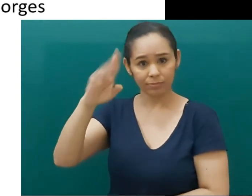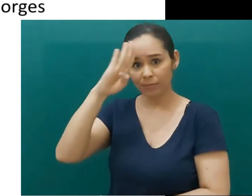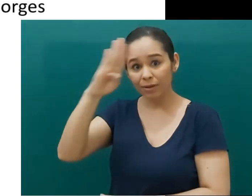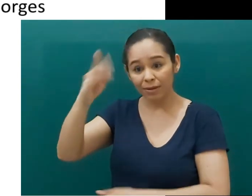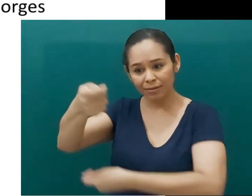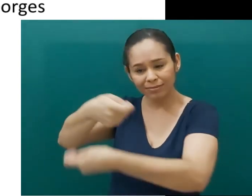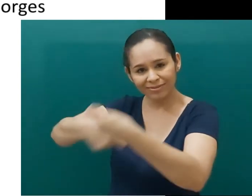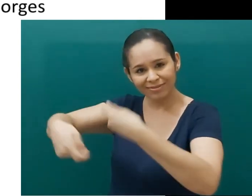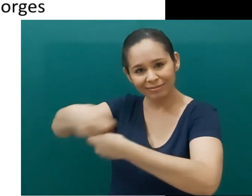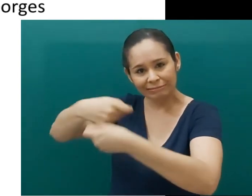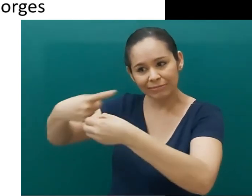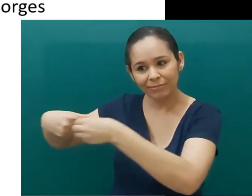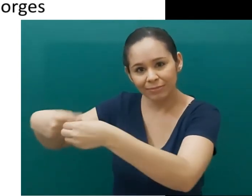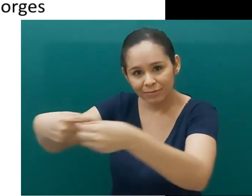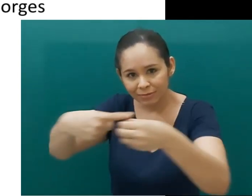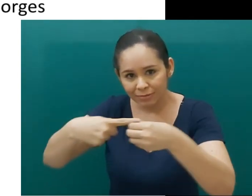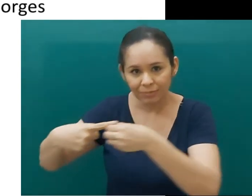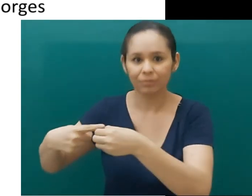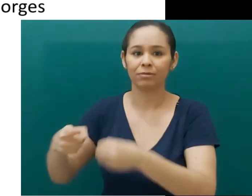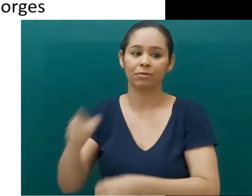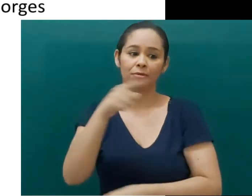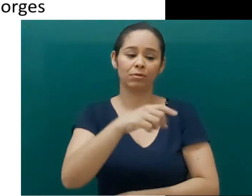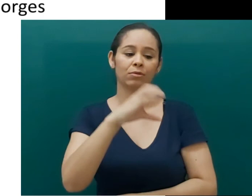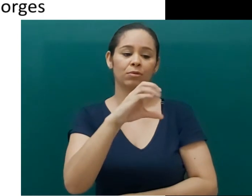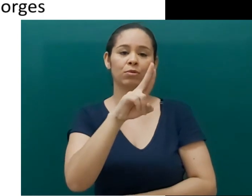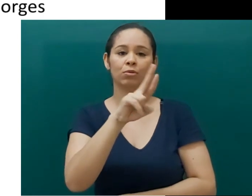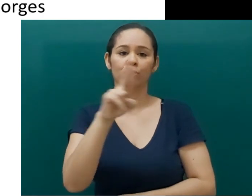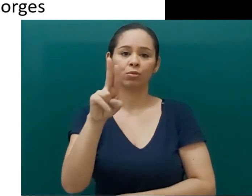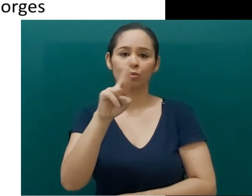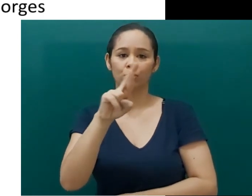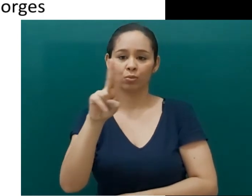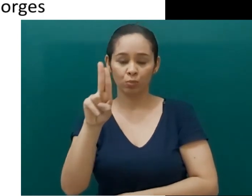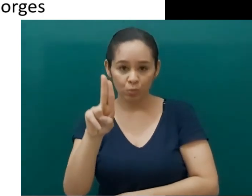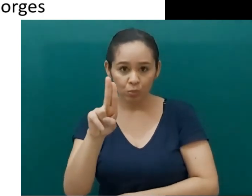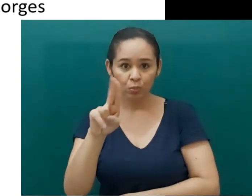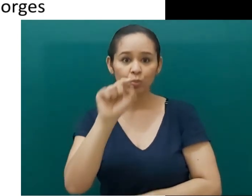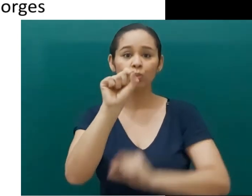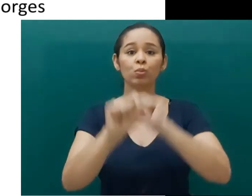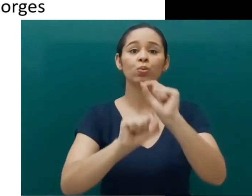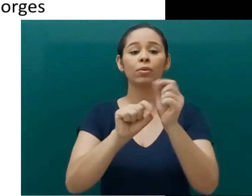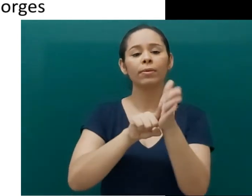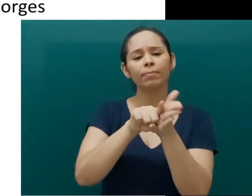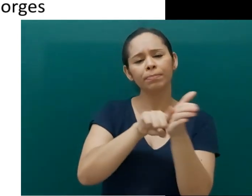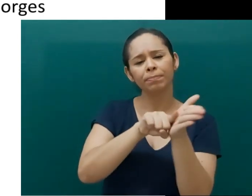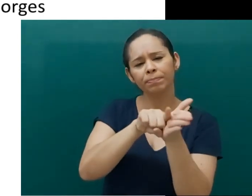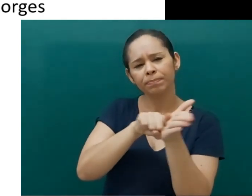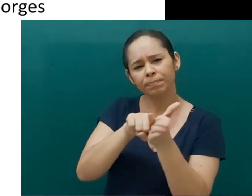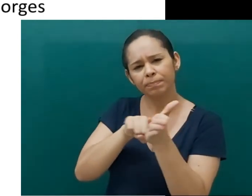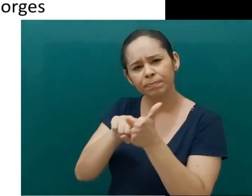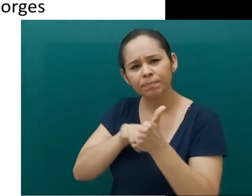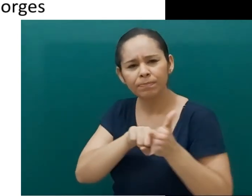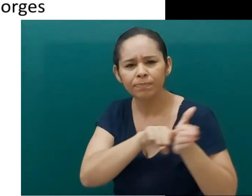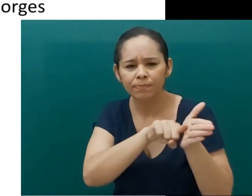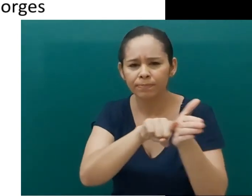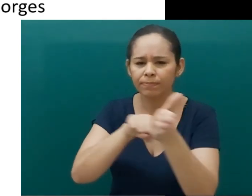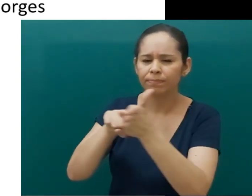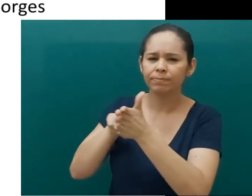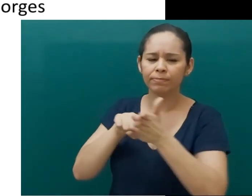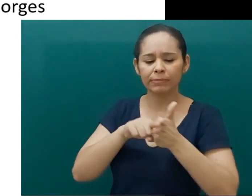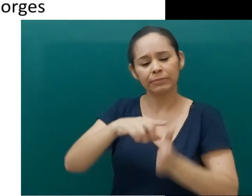sede administrativa, Kourou, onde tem a base, o